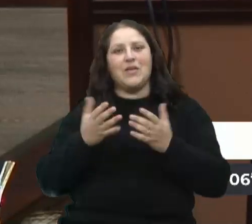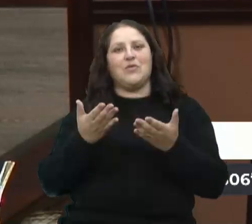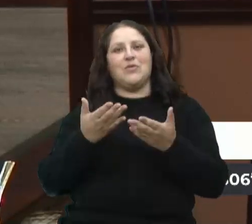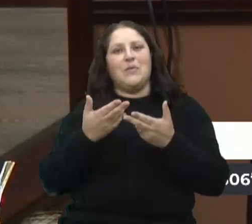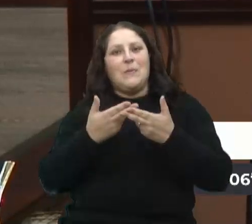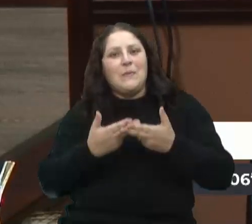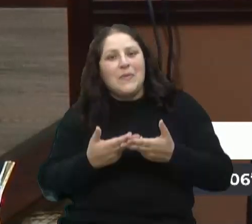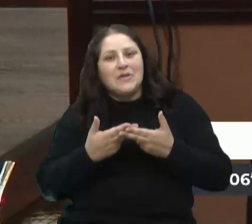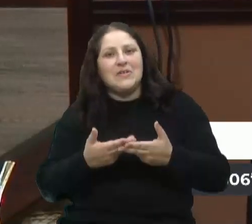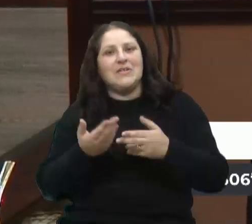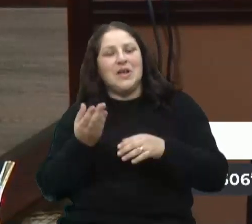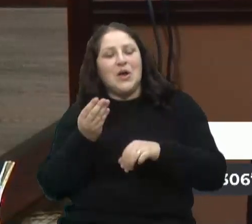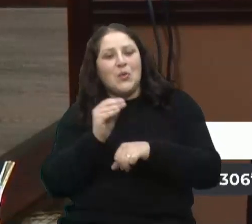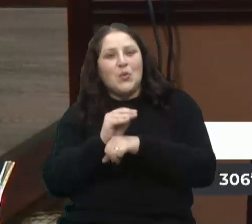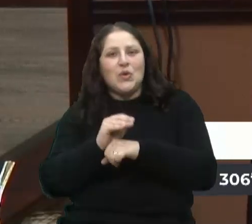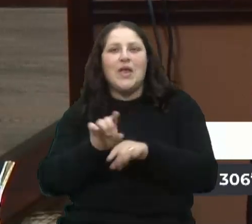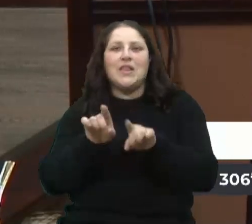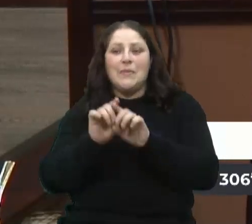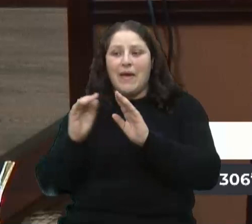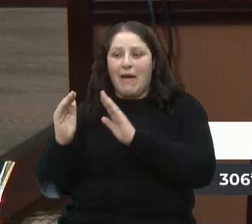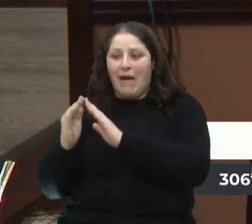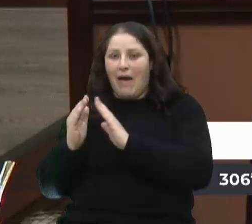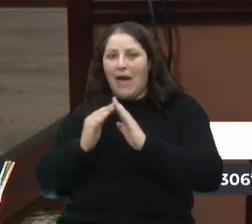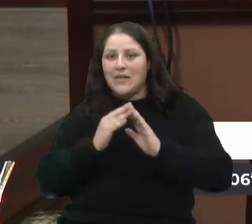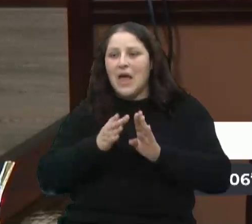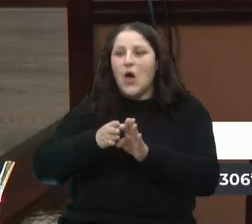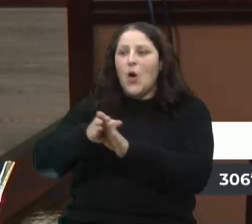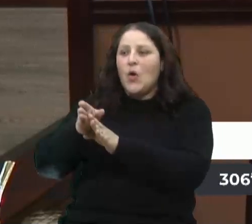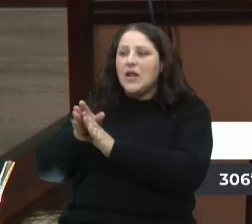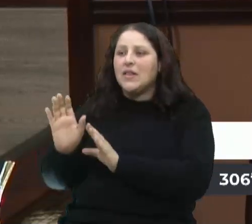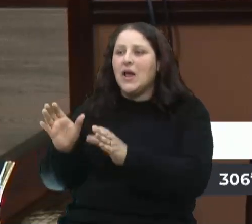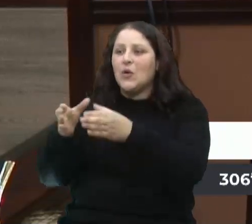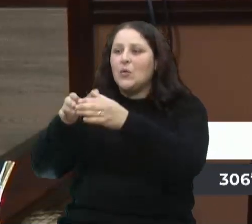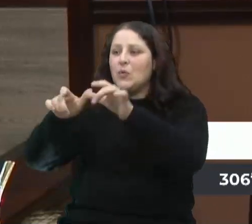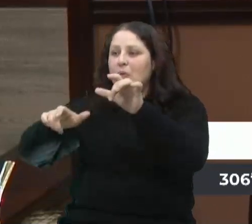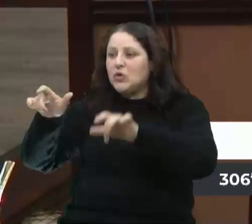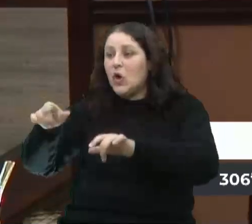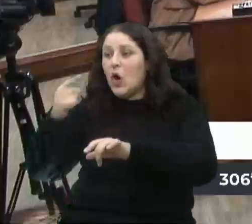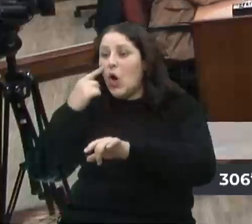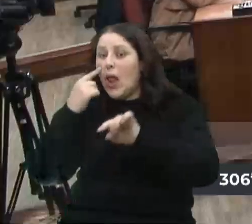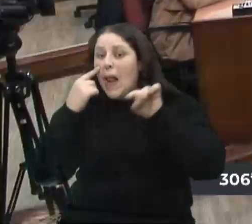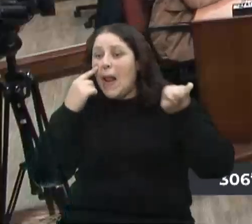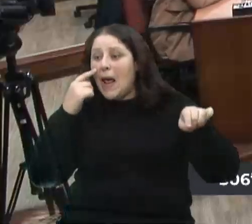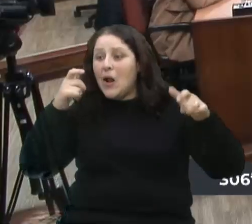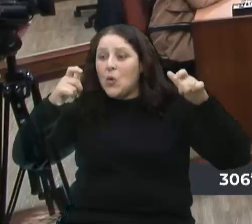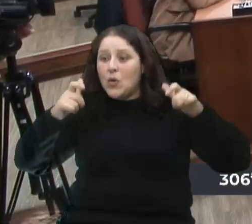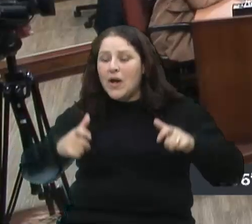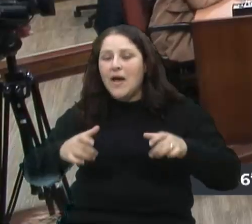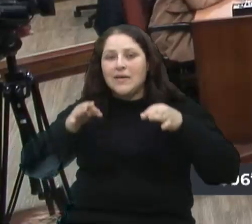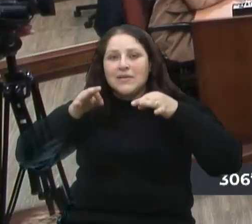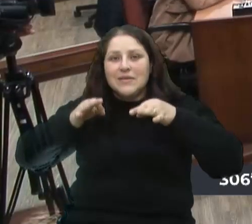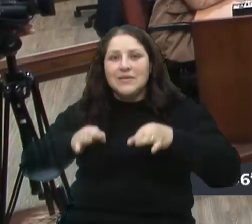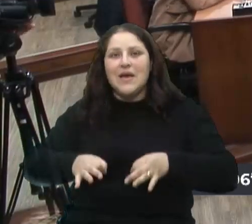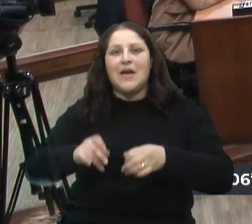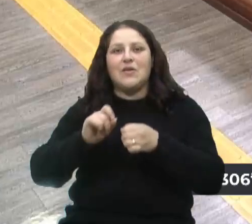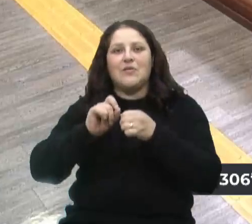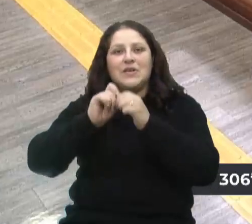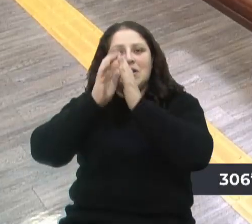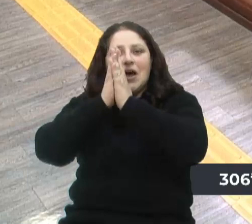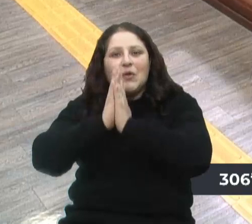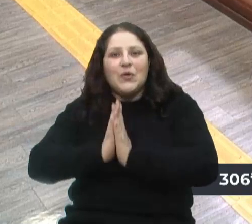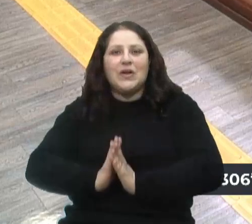se organizem para orientar os seus de que lá é o local adequado para as oferendas. Obrigada, vereador. Obrigada.